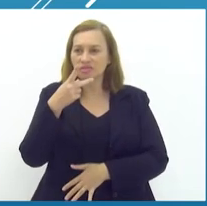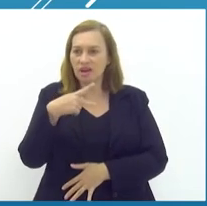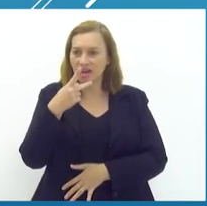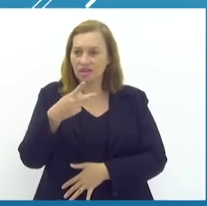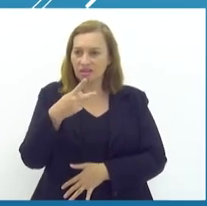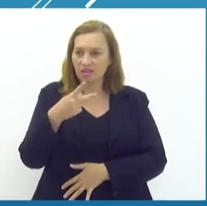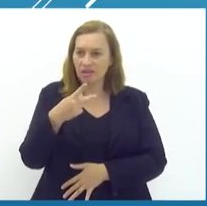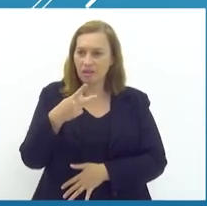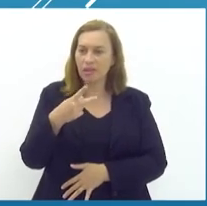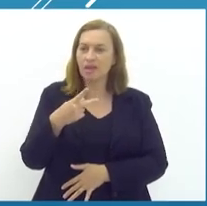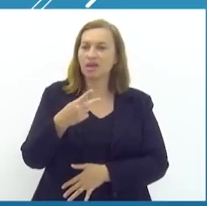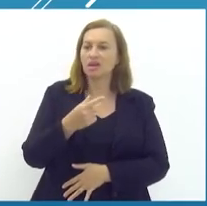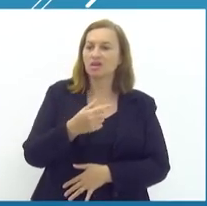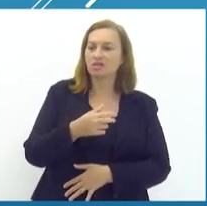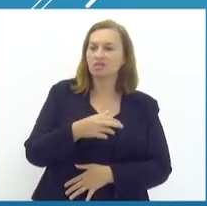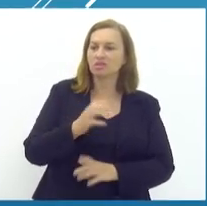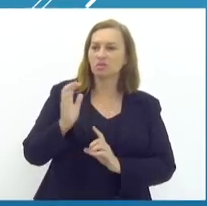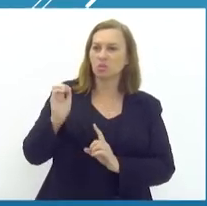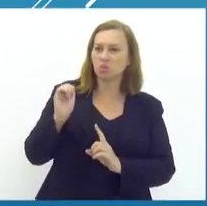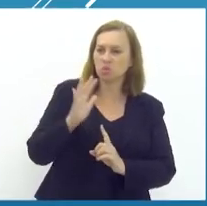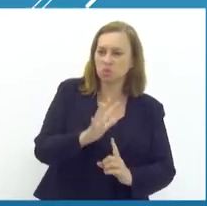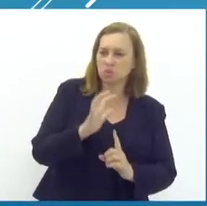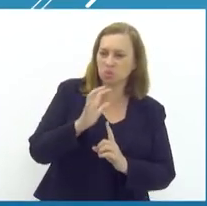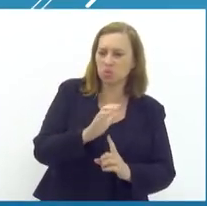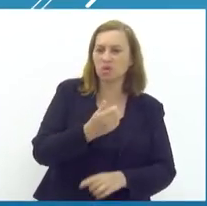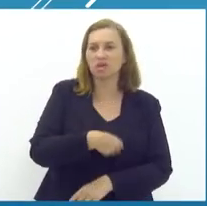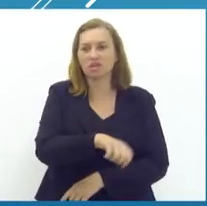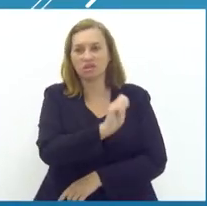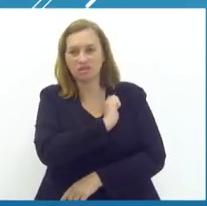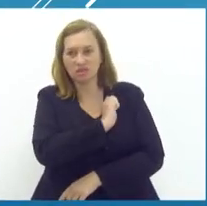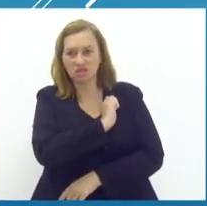de auditores fiscais e tributaristas